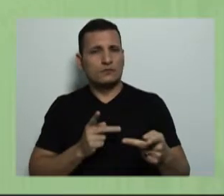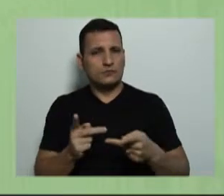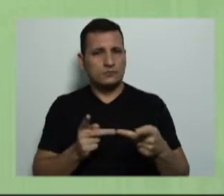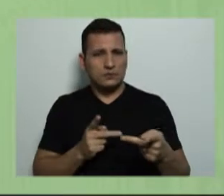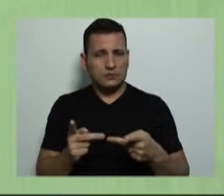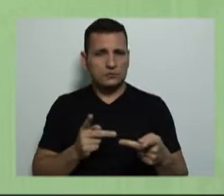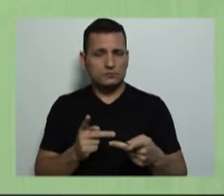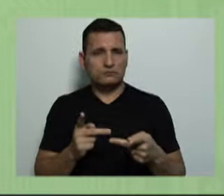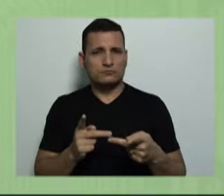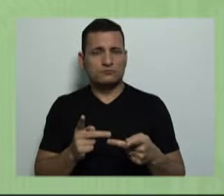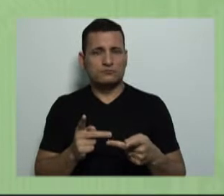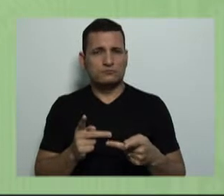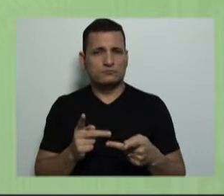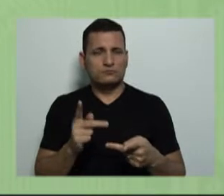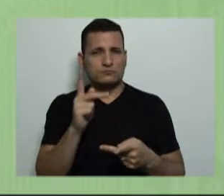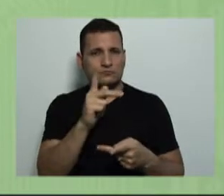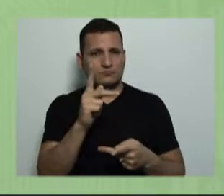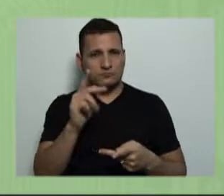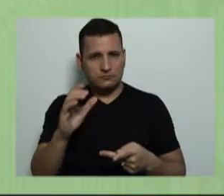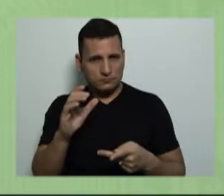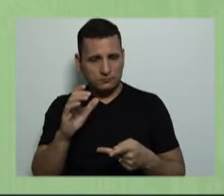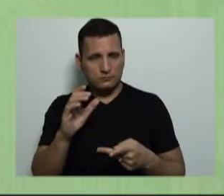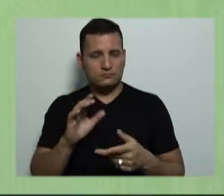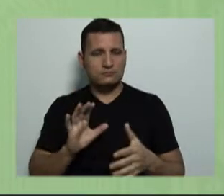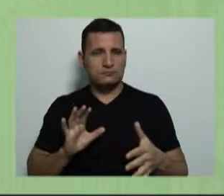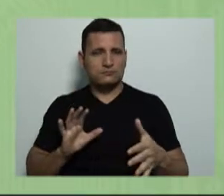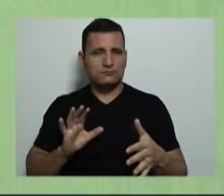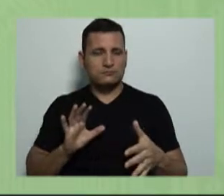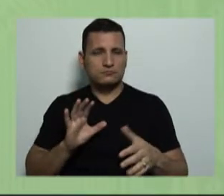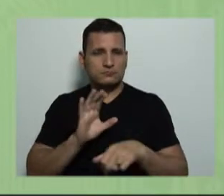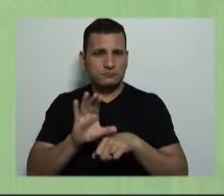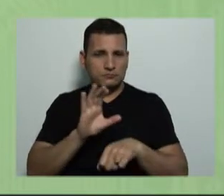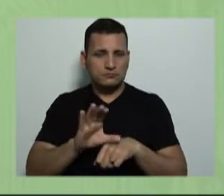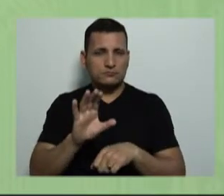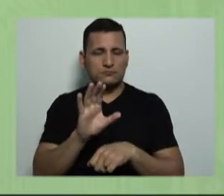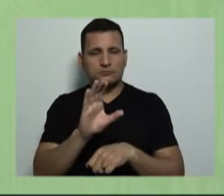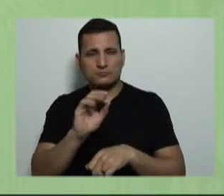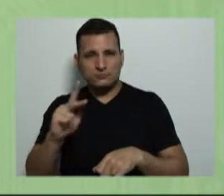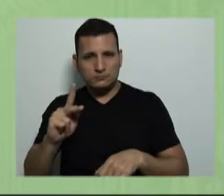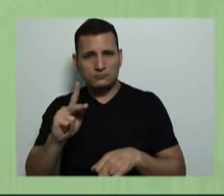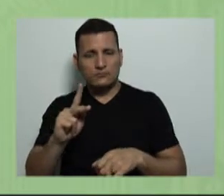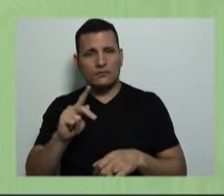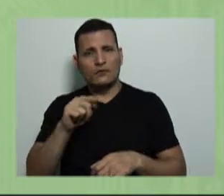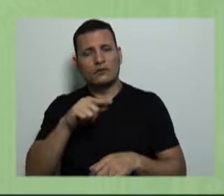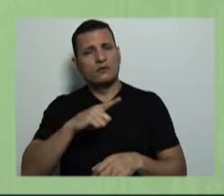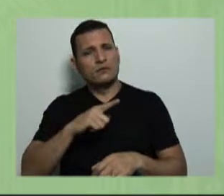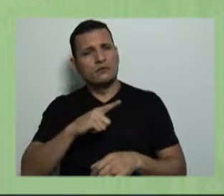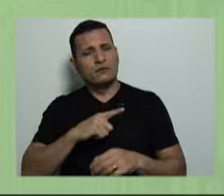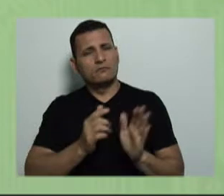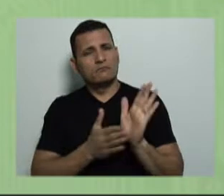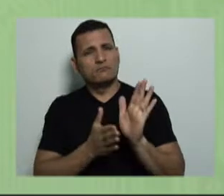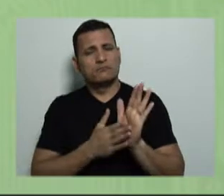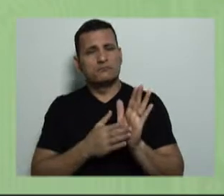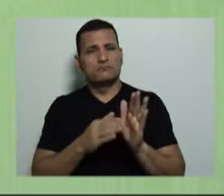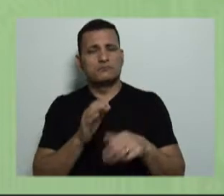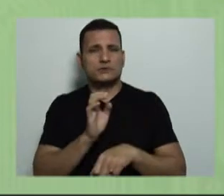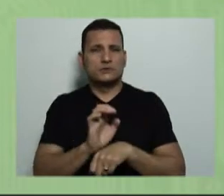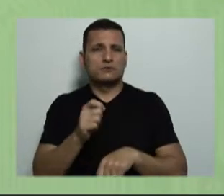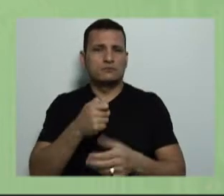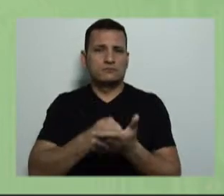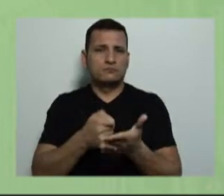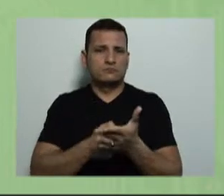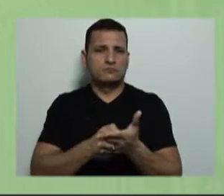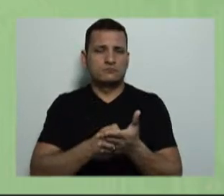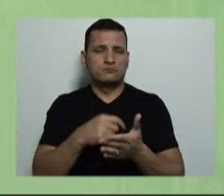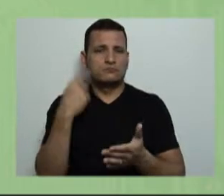do curso técnico em cooperativismo prevê que o estágio obrigatório deverá ser de no mínimo 100 horas. Lembrando que deverá ter relação